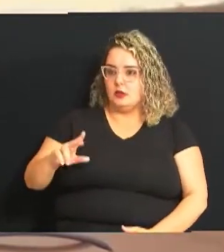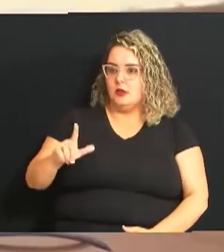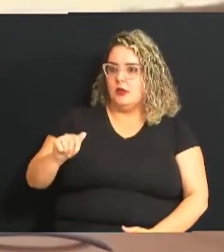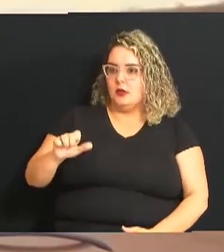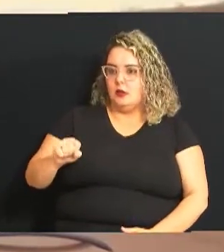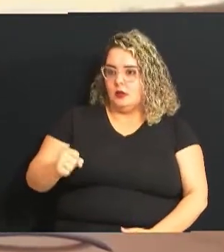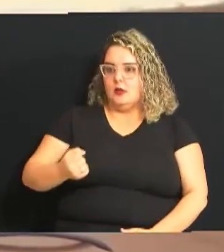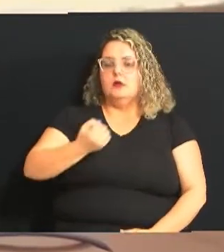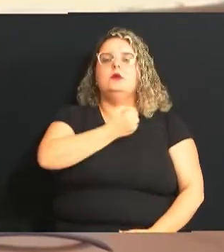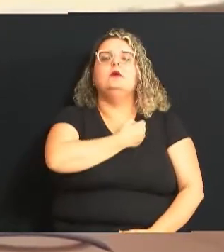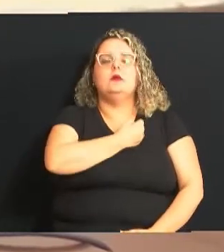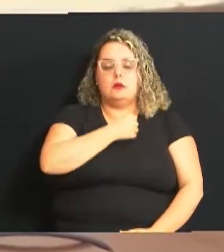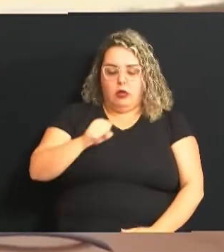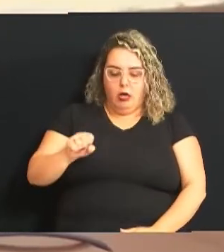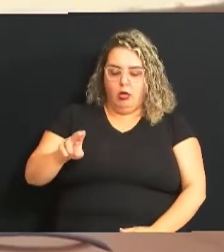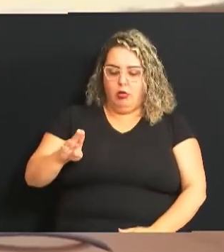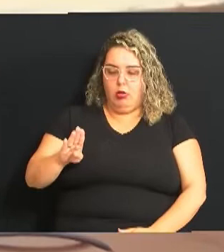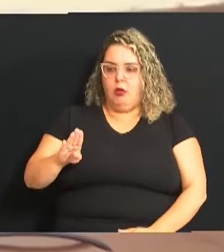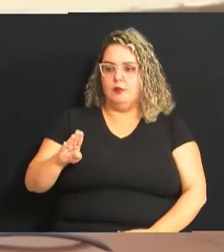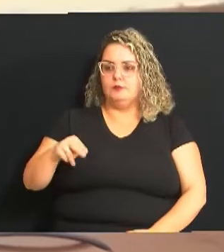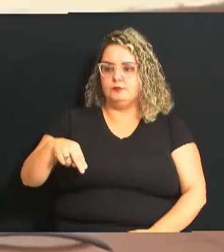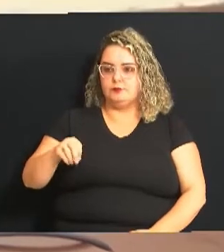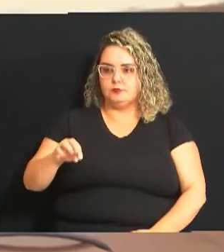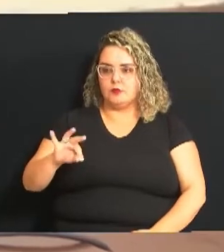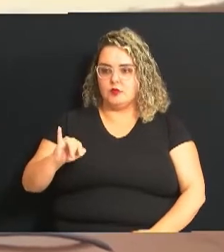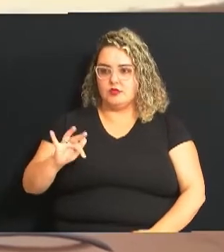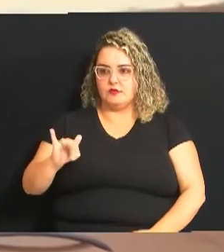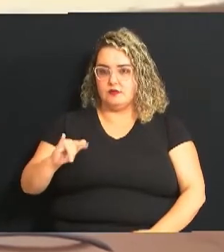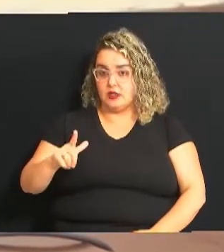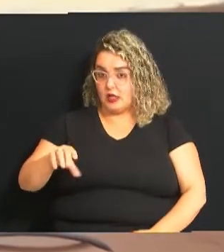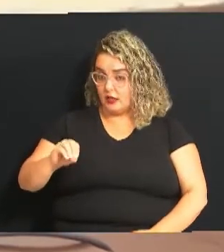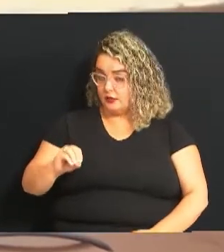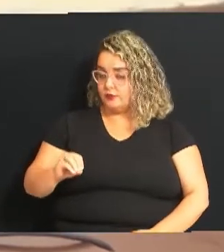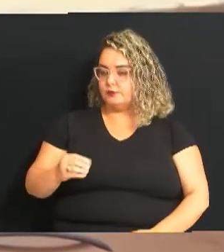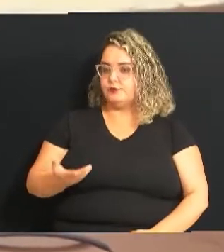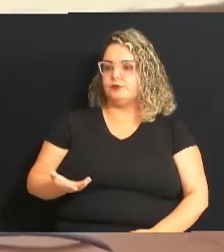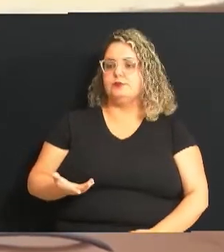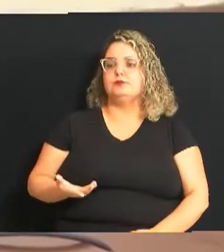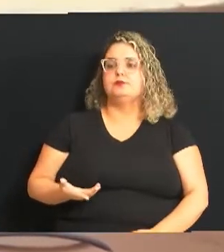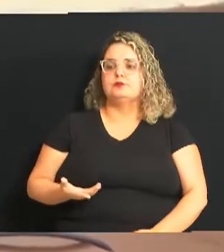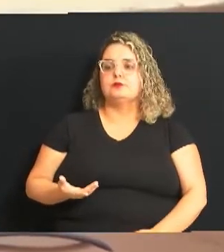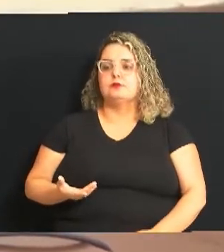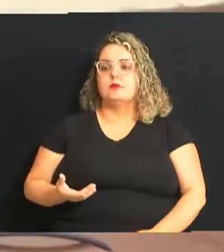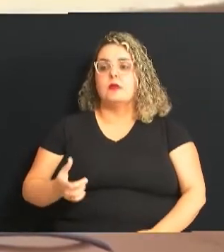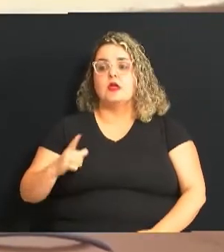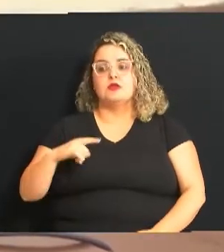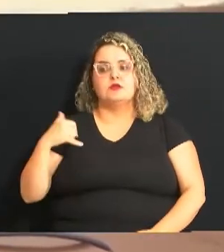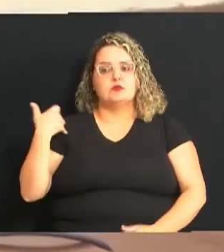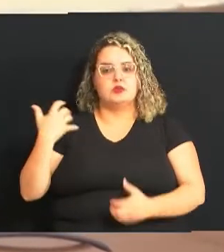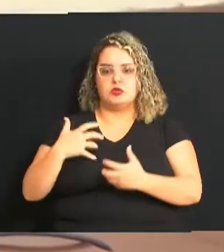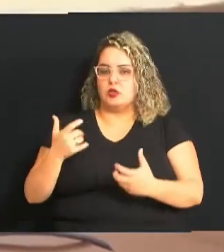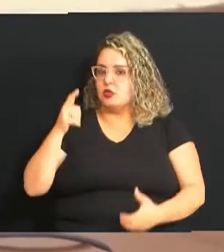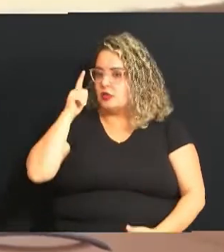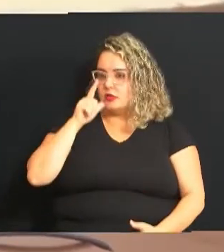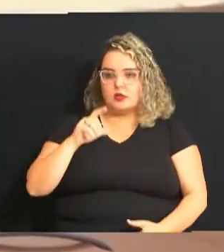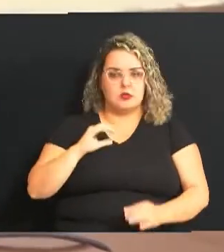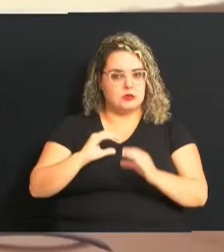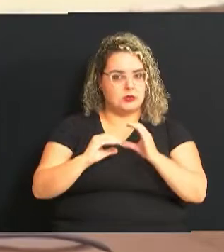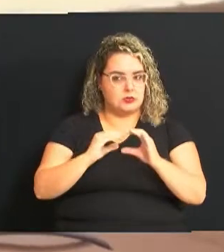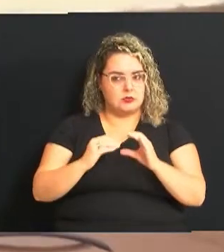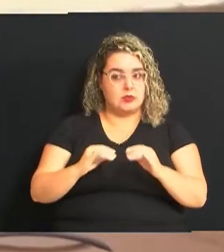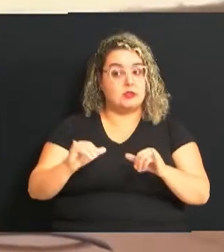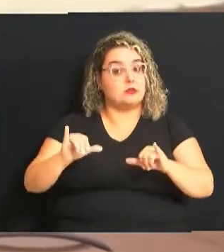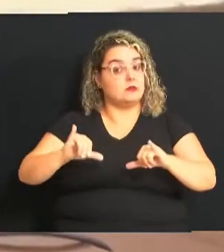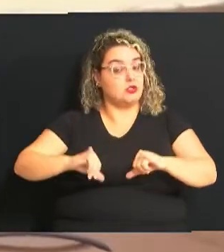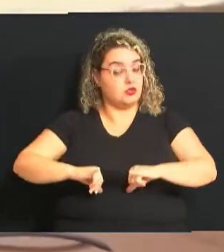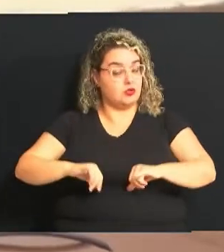é subnotificado, ou seja, a gente teve, na verdade, idosos que não conseguiram comunicar que estavam sofrendo